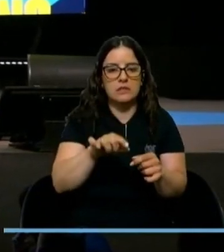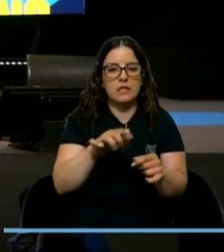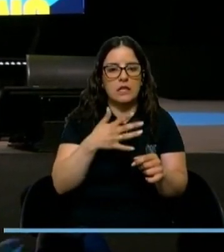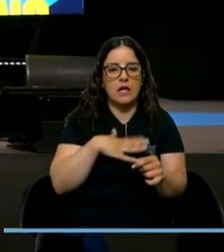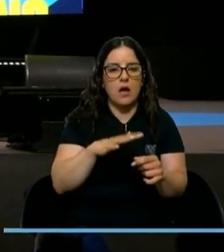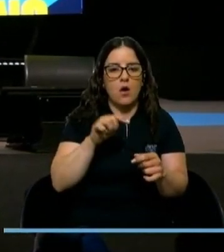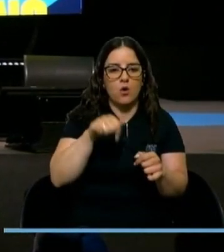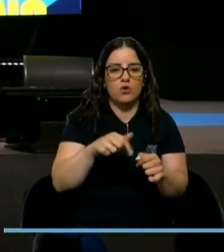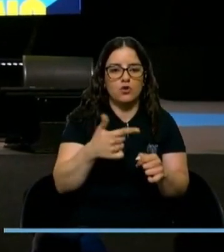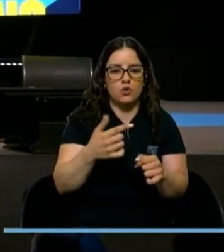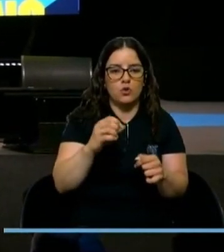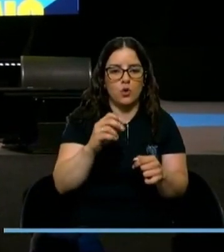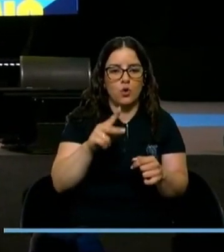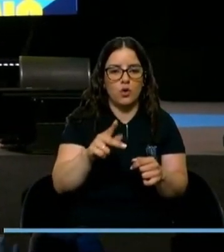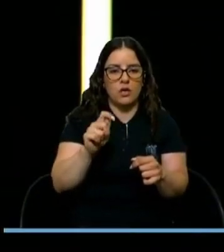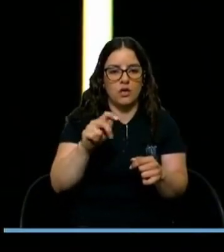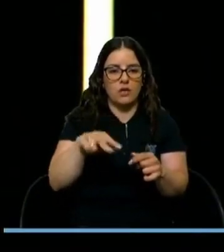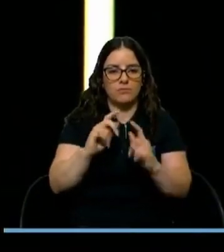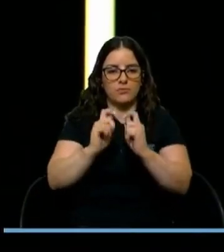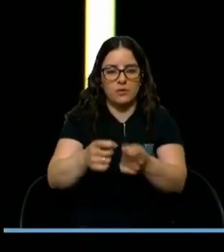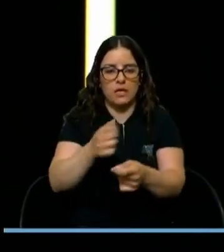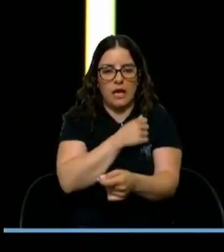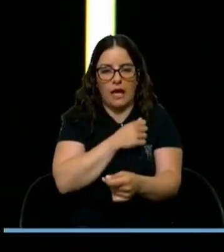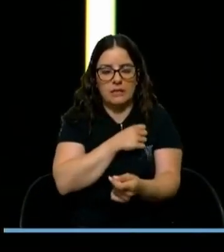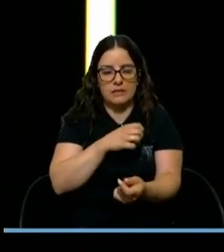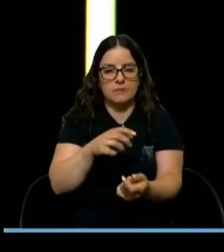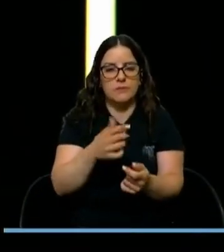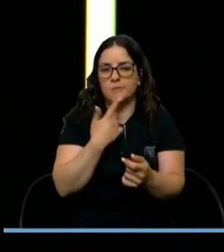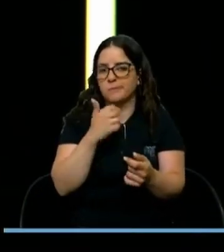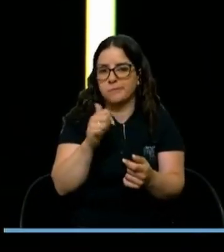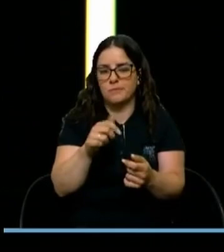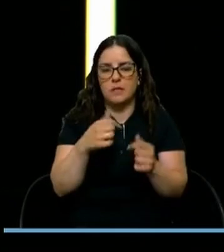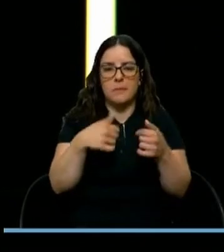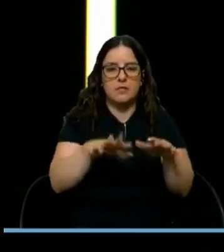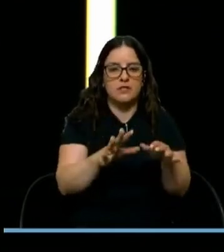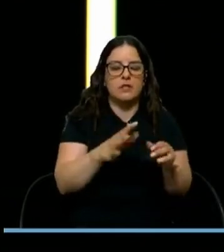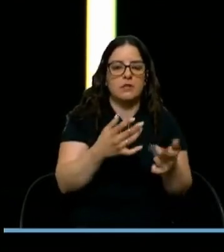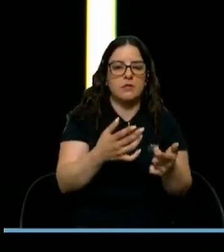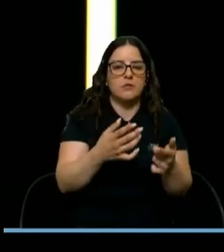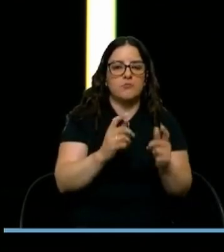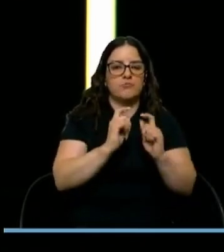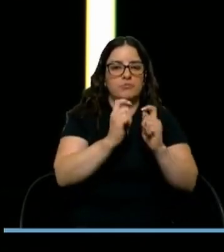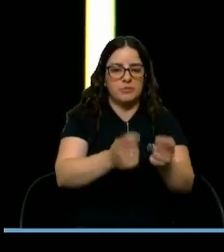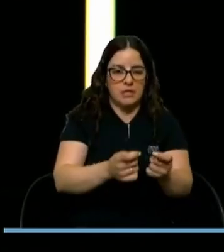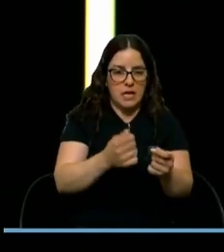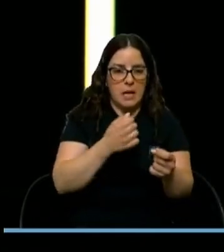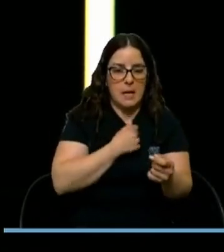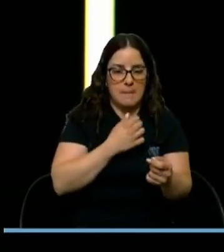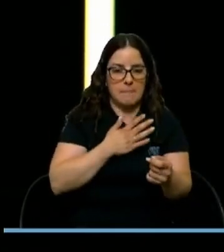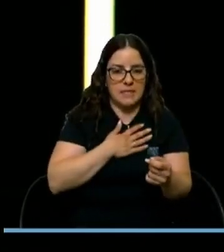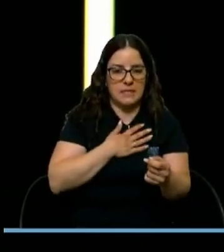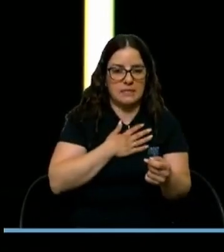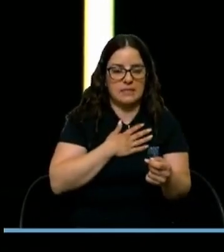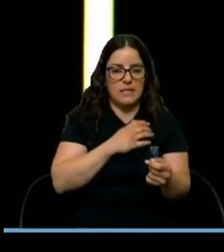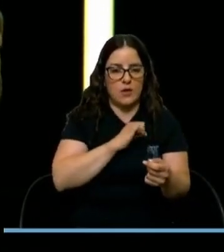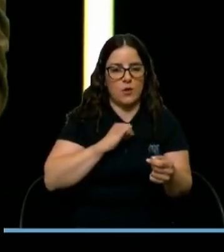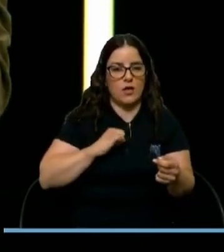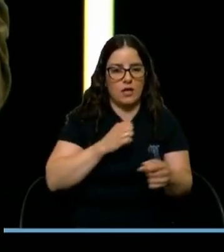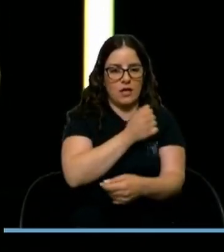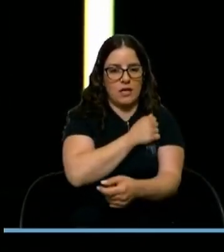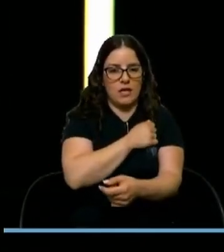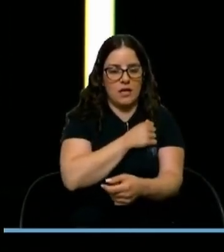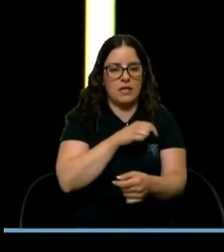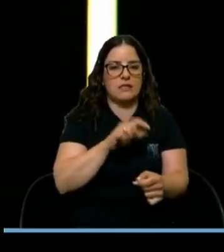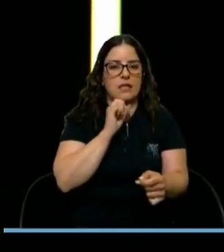possível. Mas posso tokenizar uma ação de uma empresa que detém o imóvel. Porque a lei já me